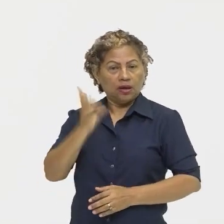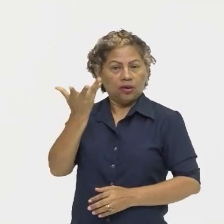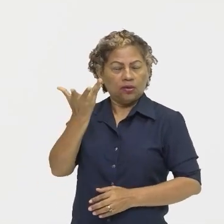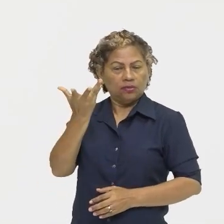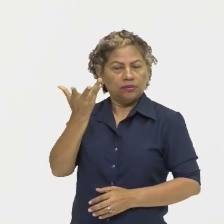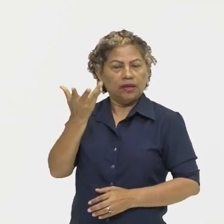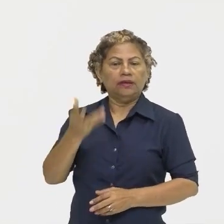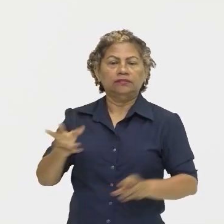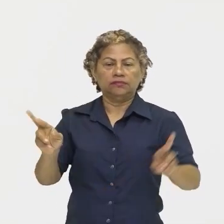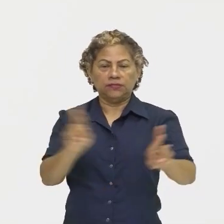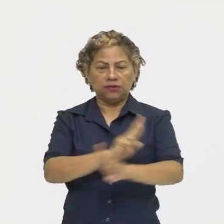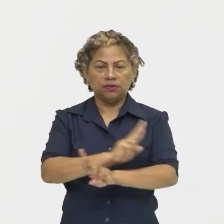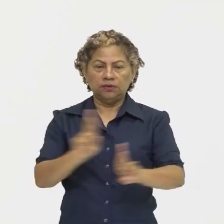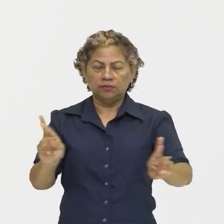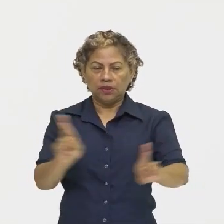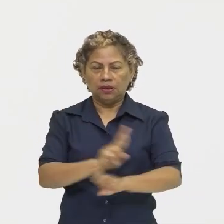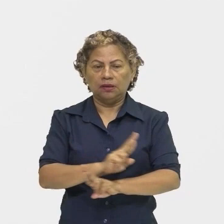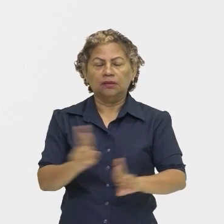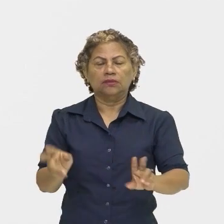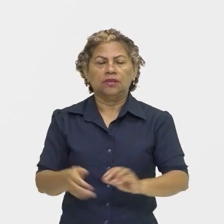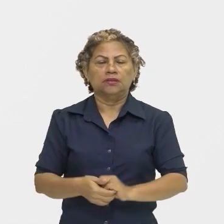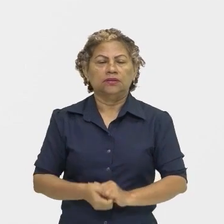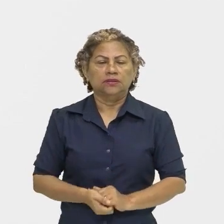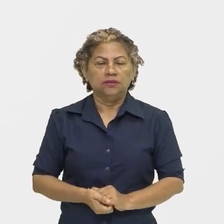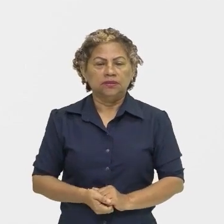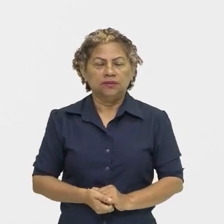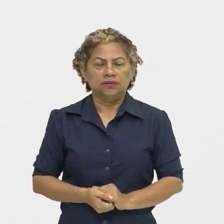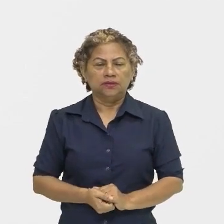é relativamente